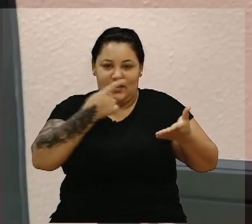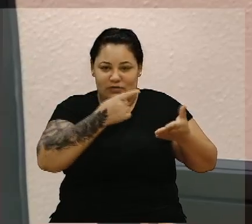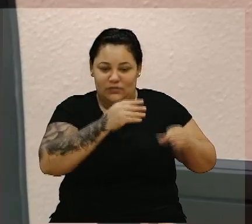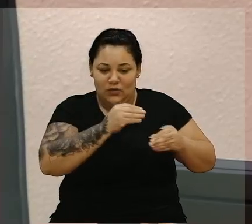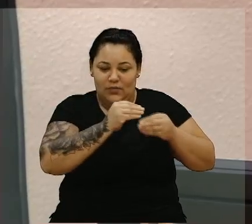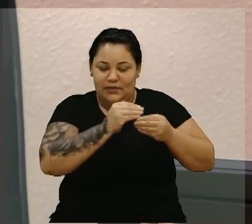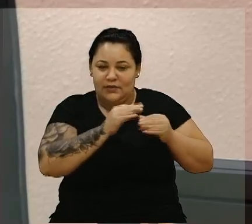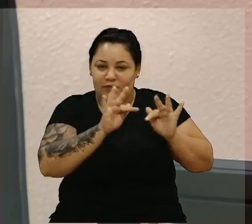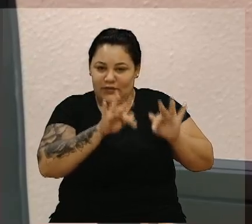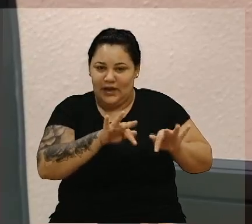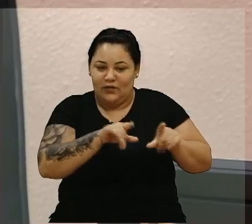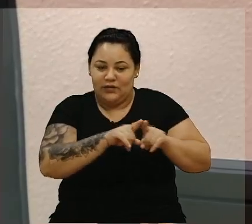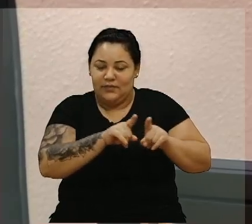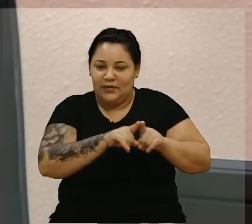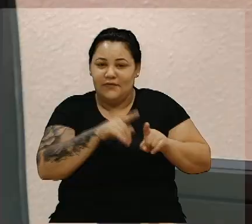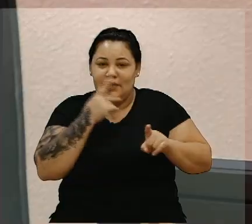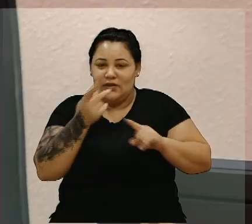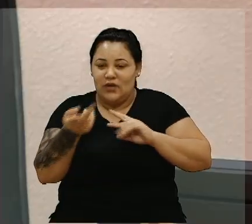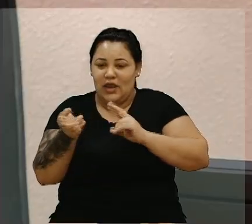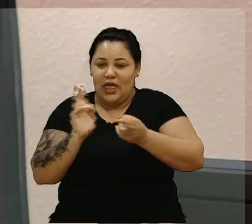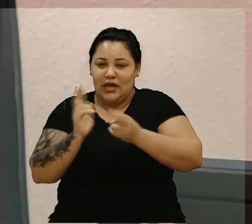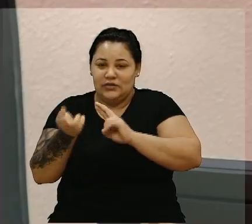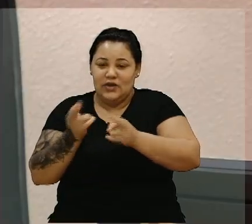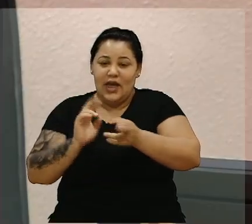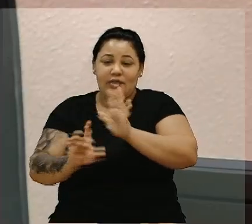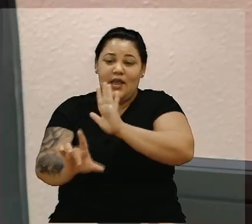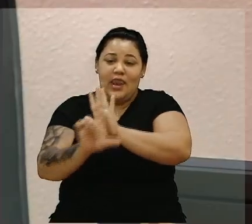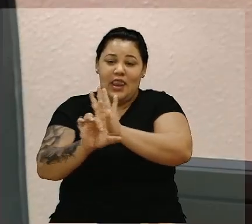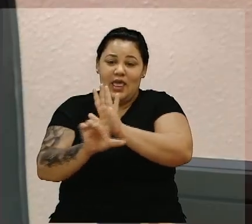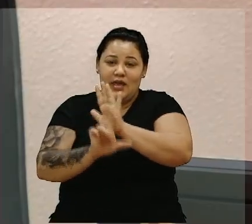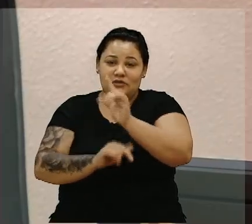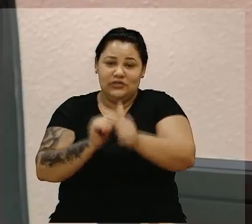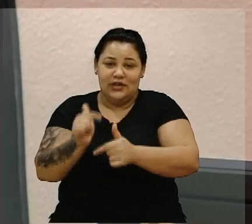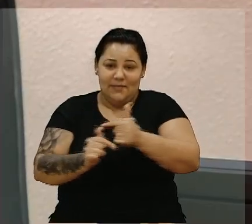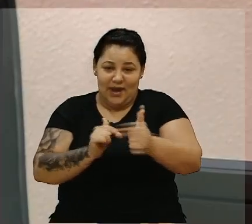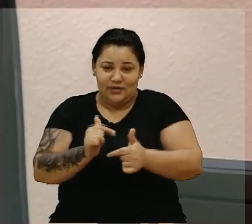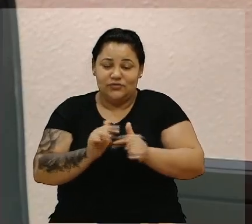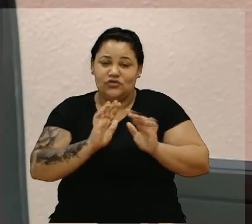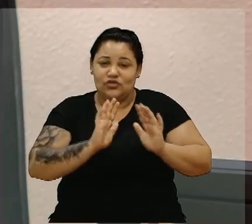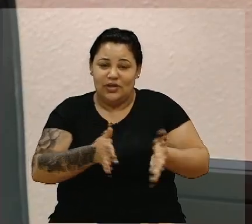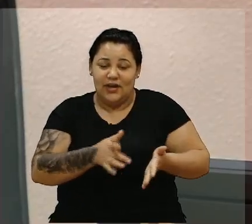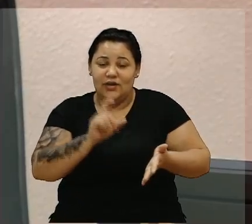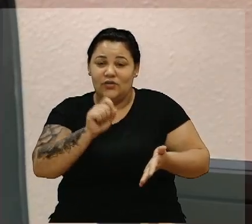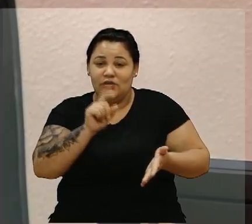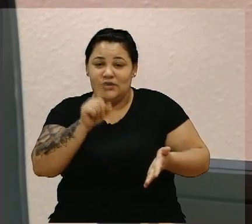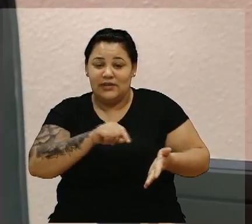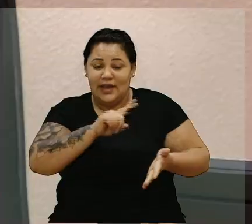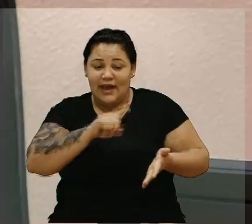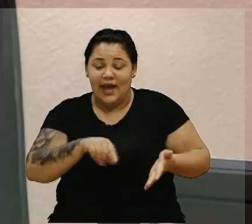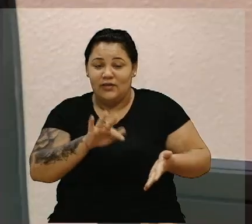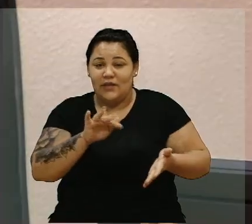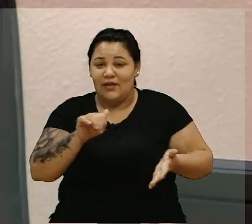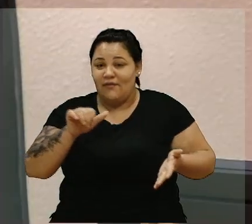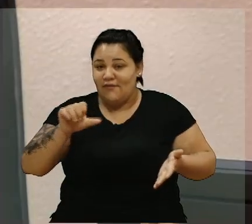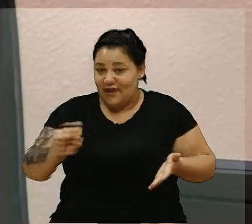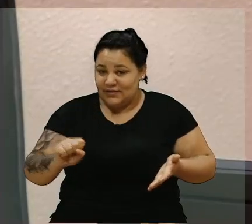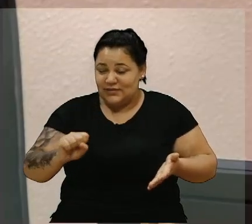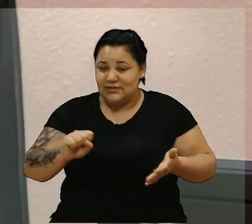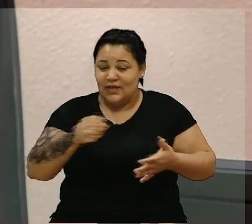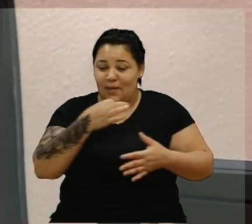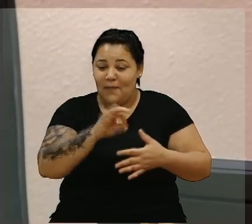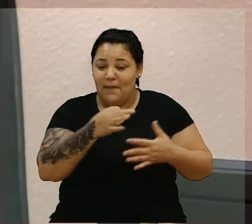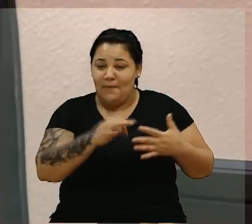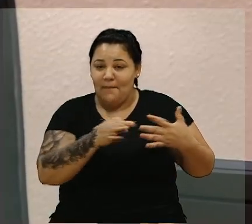a complementação no que tange as leis e o que vem sendo negado pela FAS, nesse